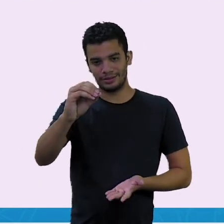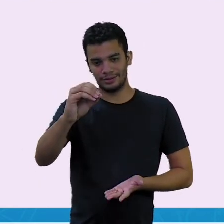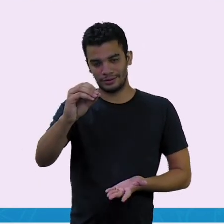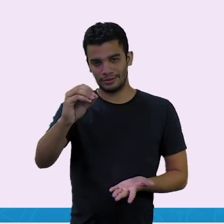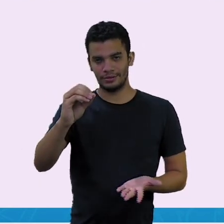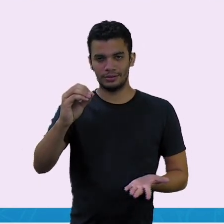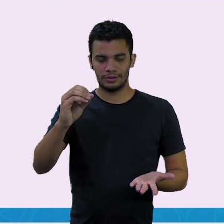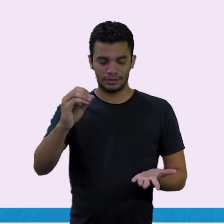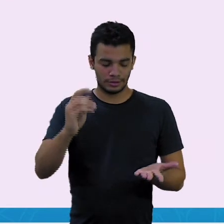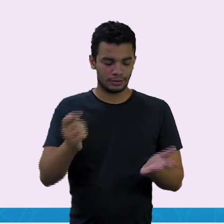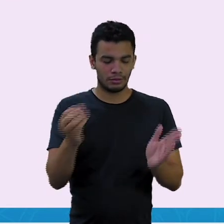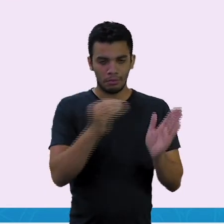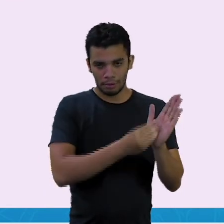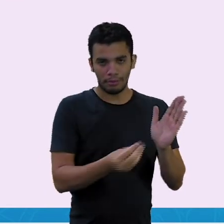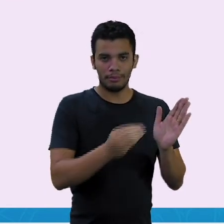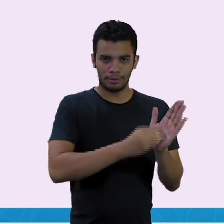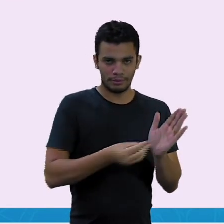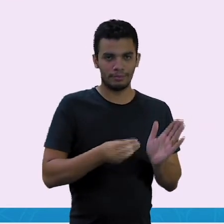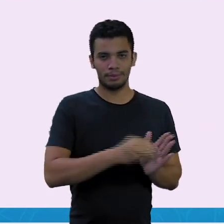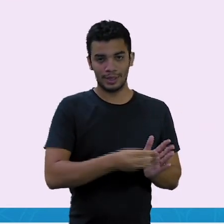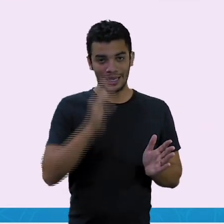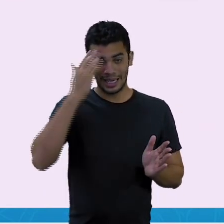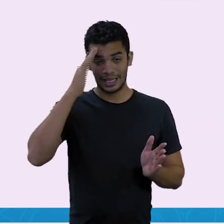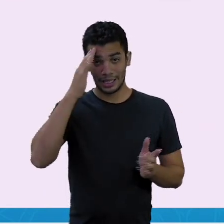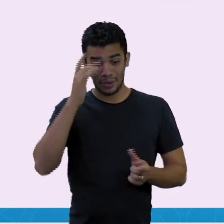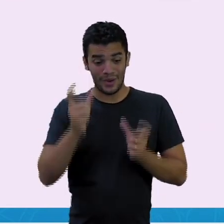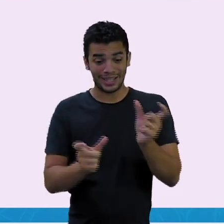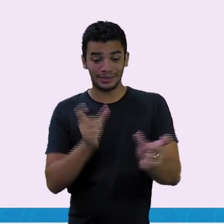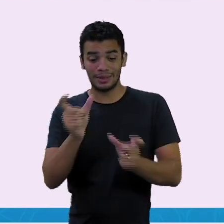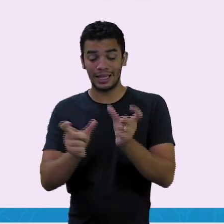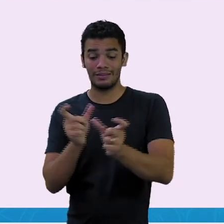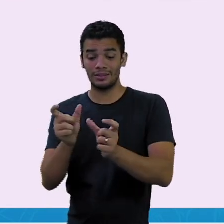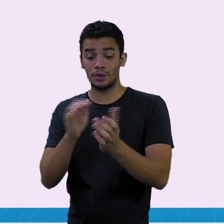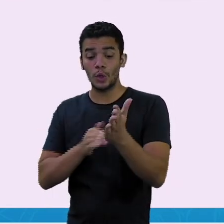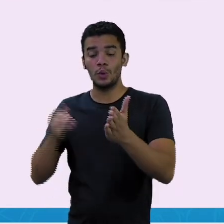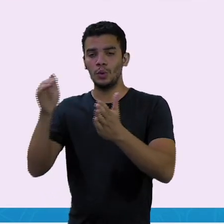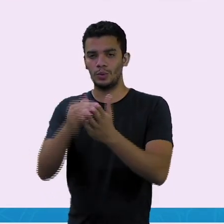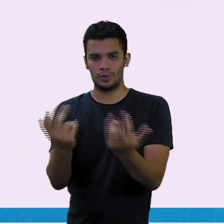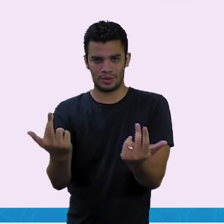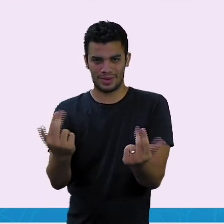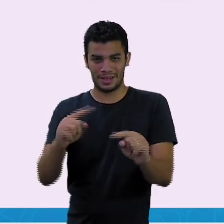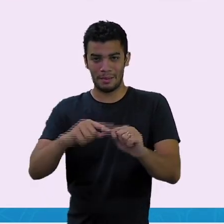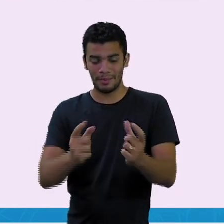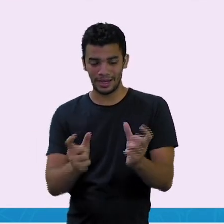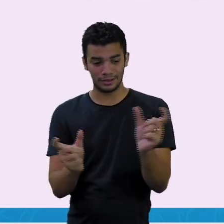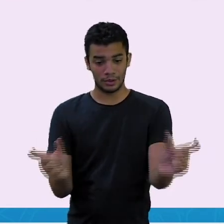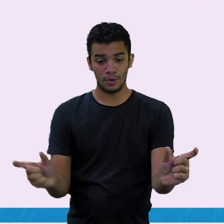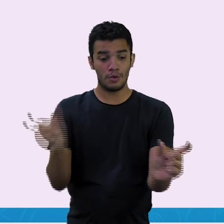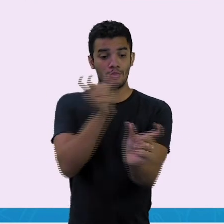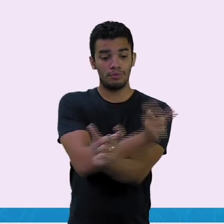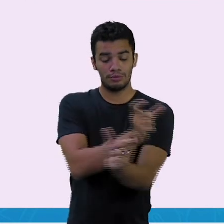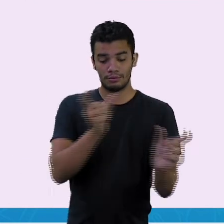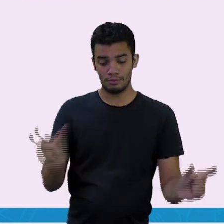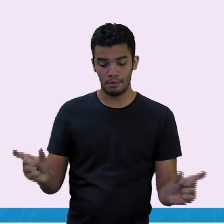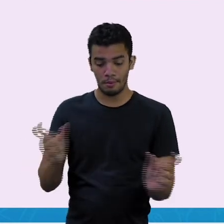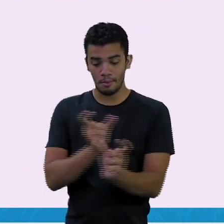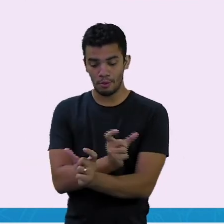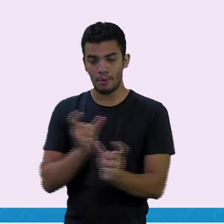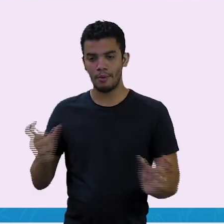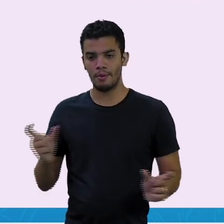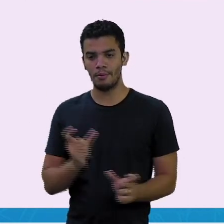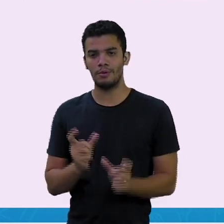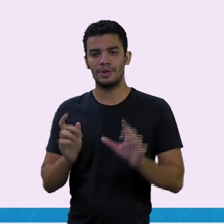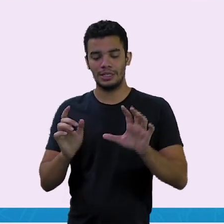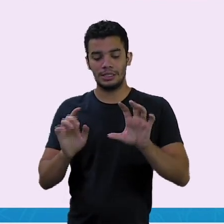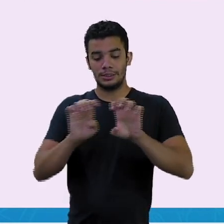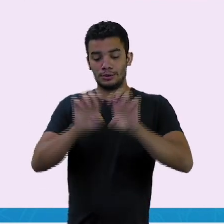eu ordenei essas palavras de maneira que fizessem sentido. E aí sim, eu tenho um bilhete com todas as